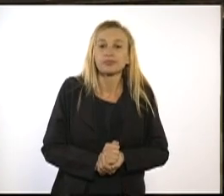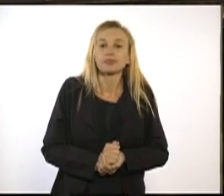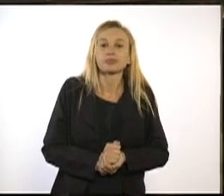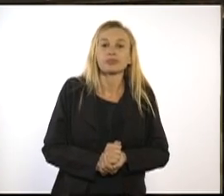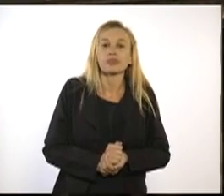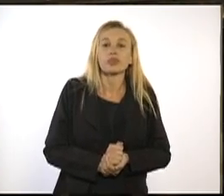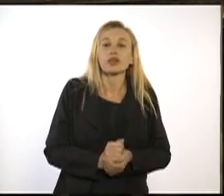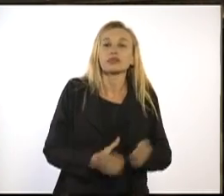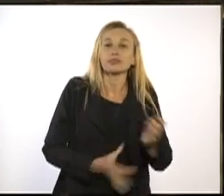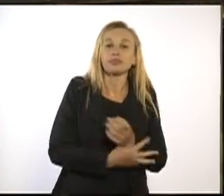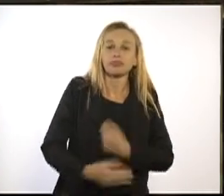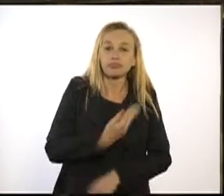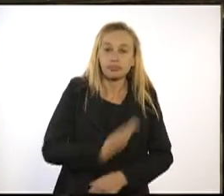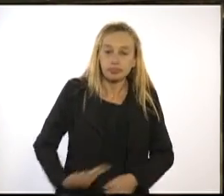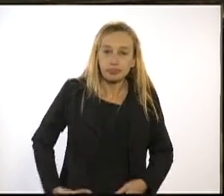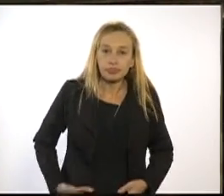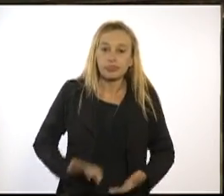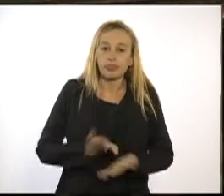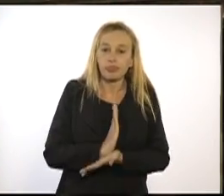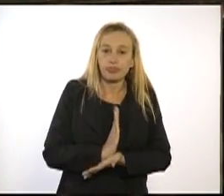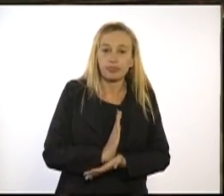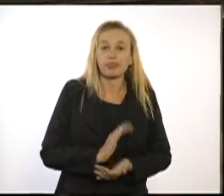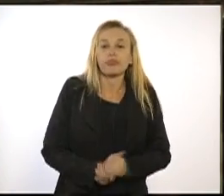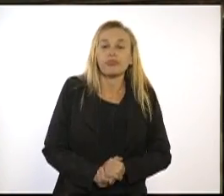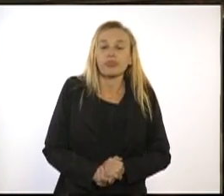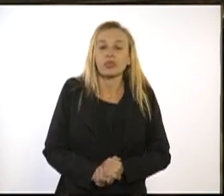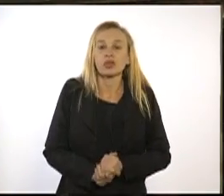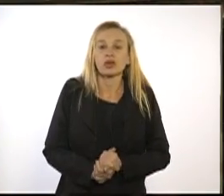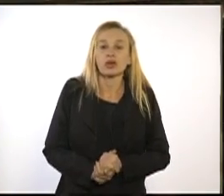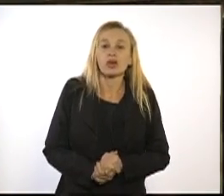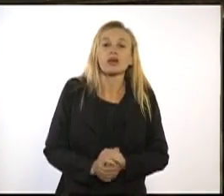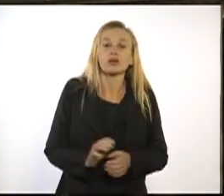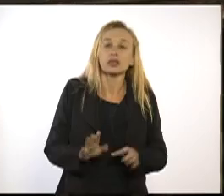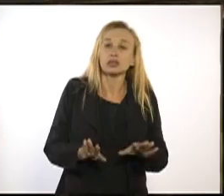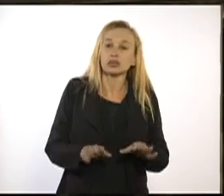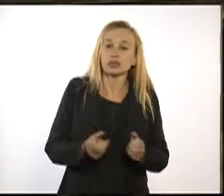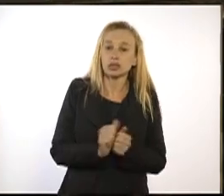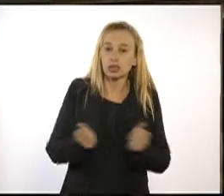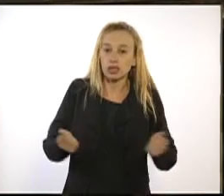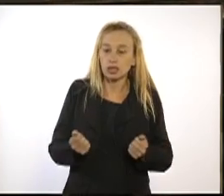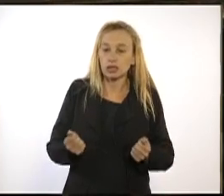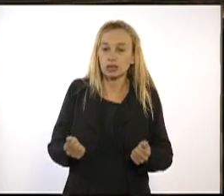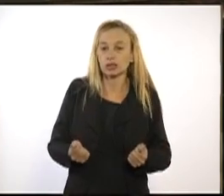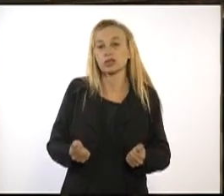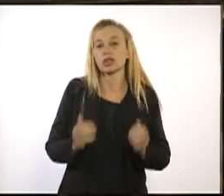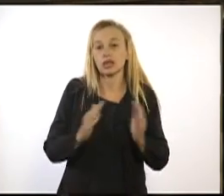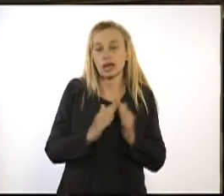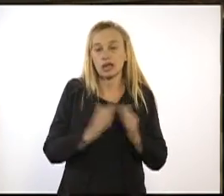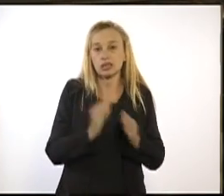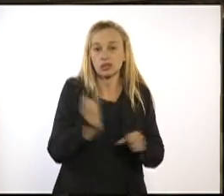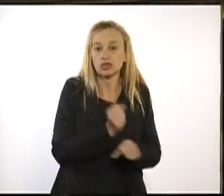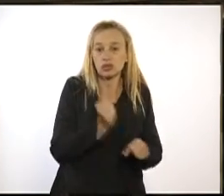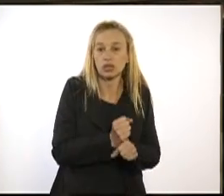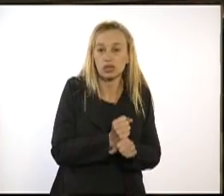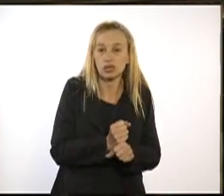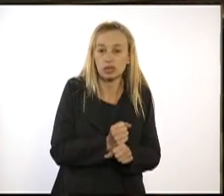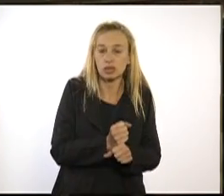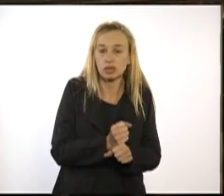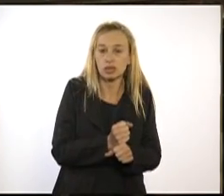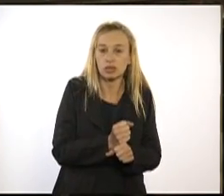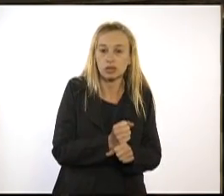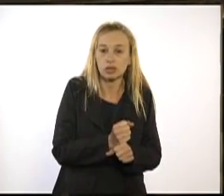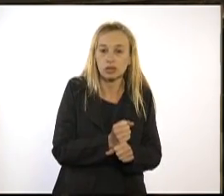segurança pública, mas grande parte dessas ocupações são realizadas porque não há, de fato,